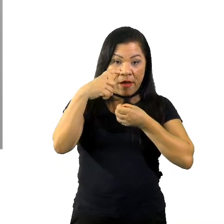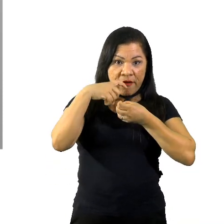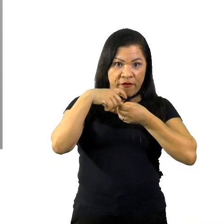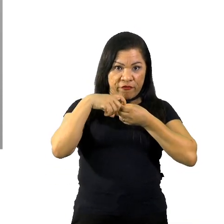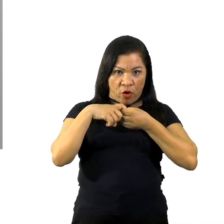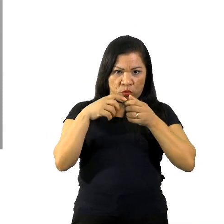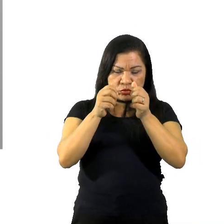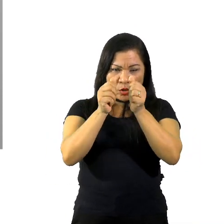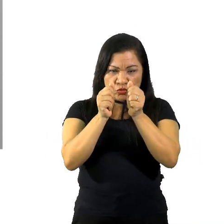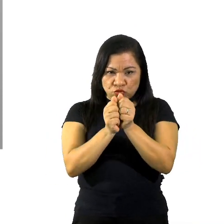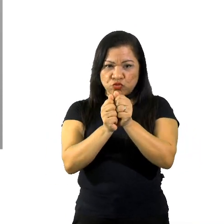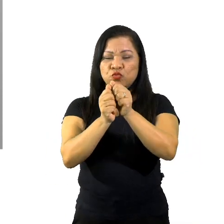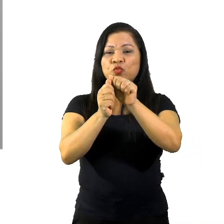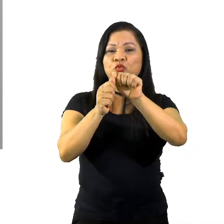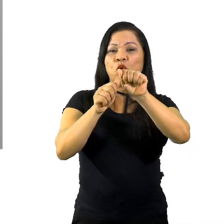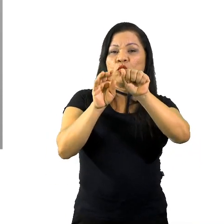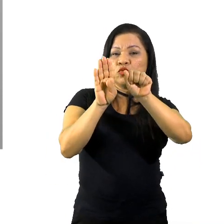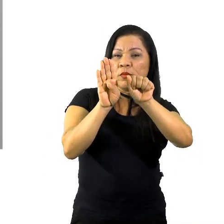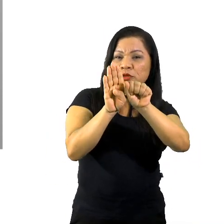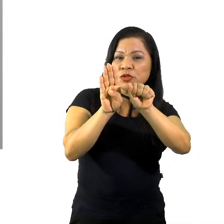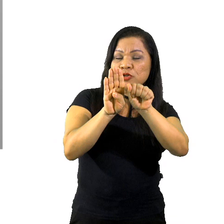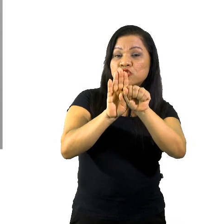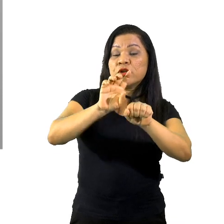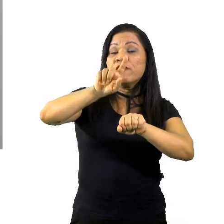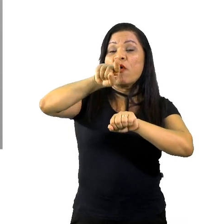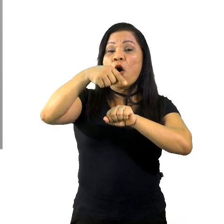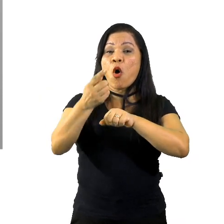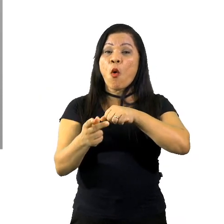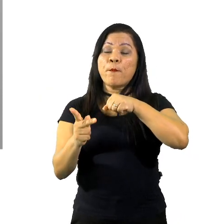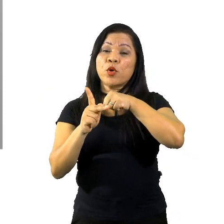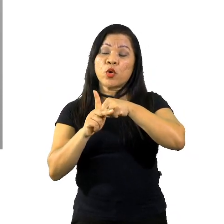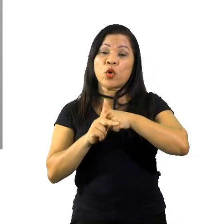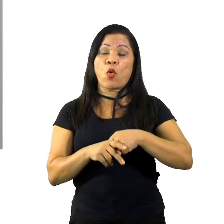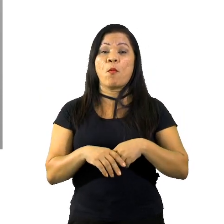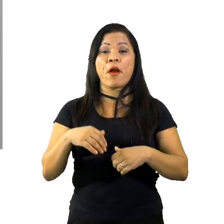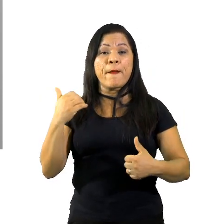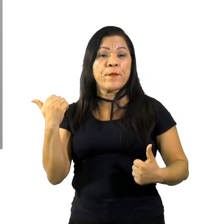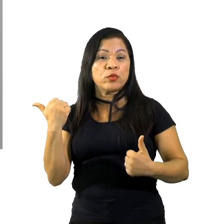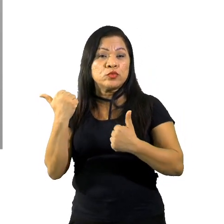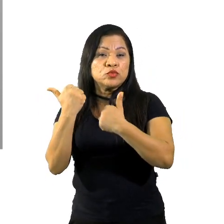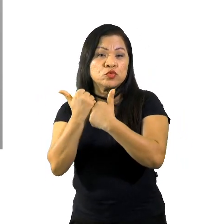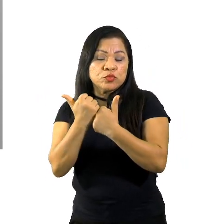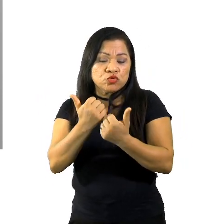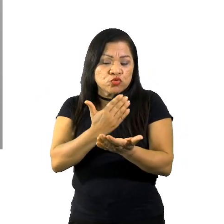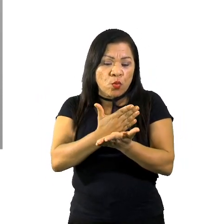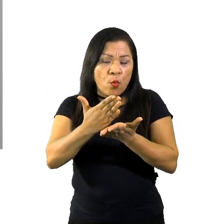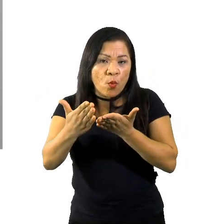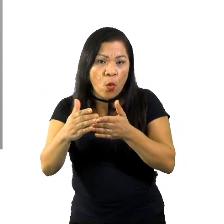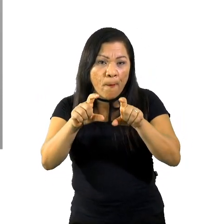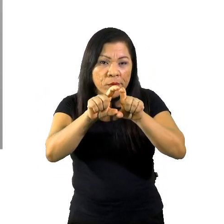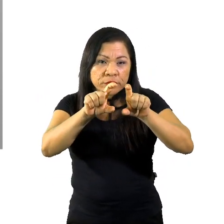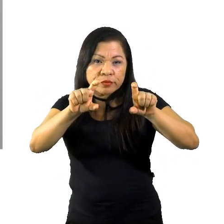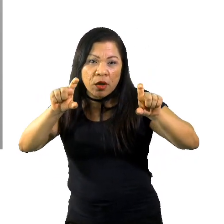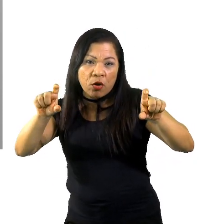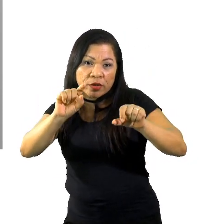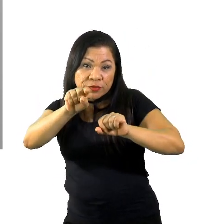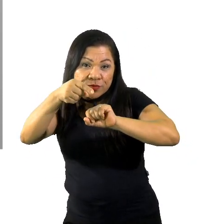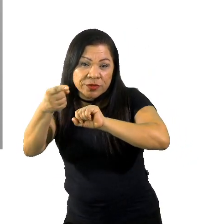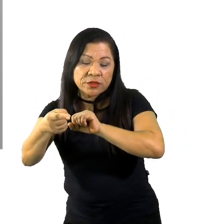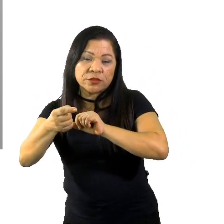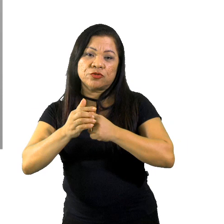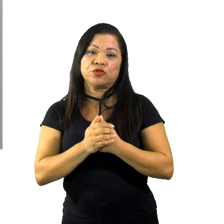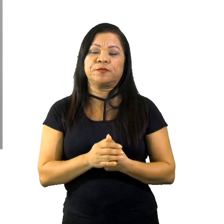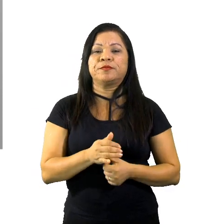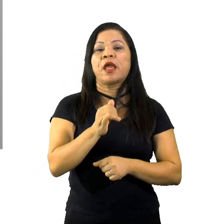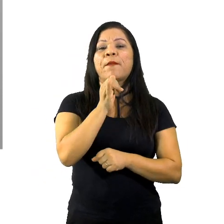pronome anterior a eles, substituindo no início da oração seguinte. Exemplos: o